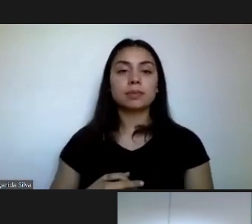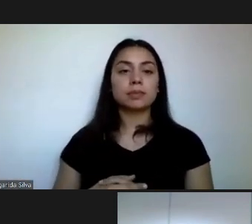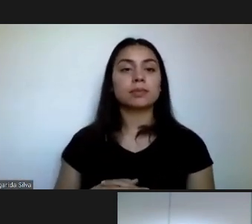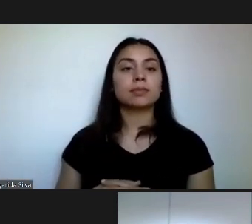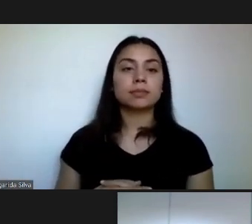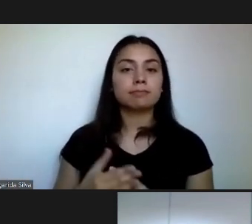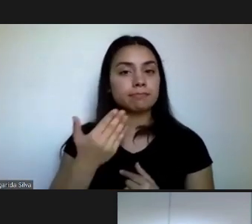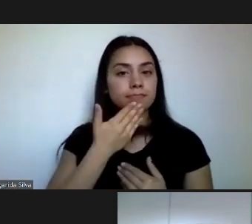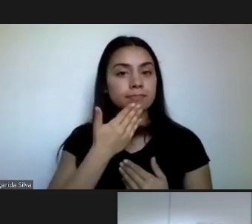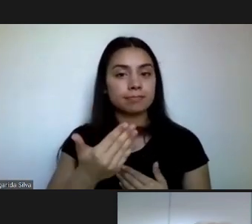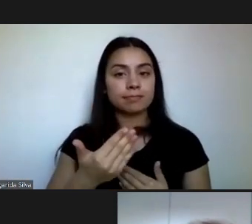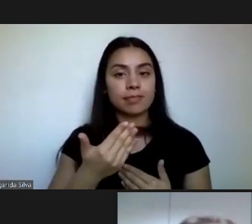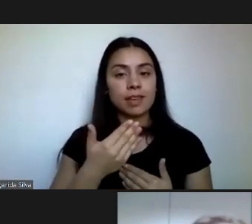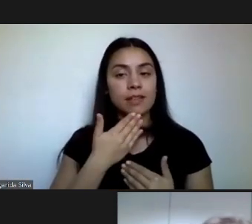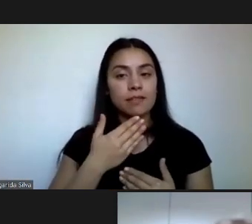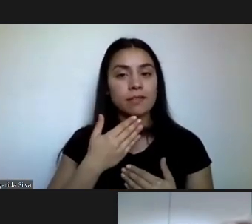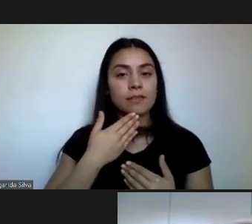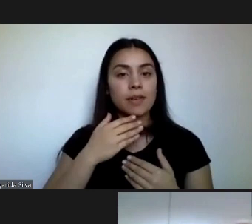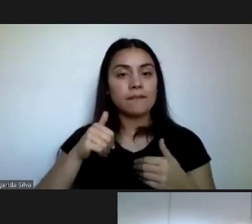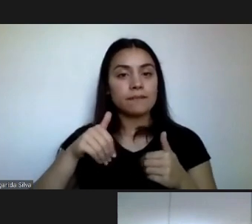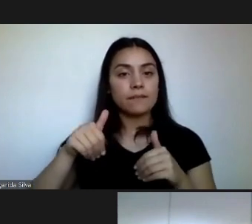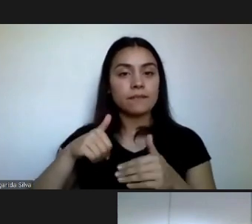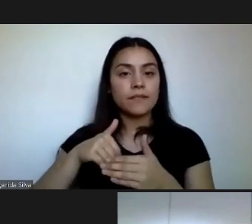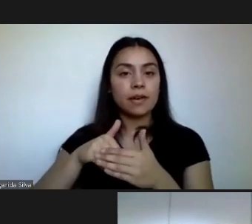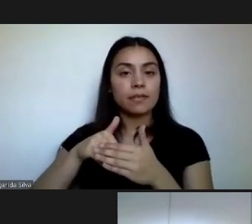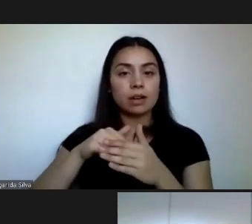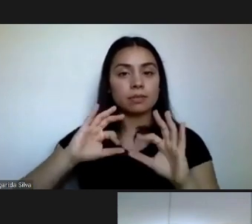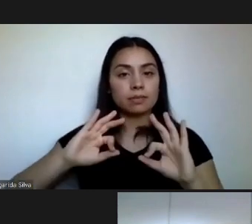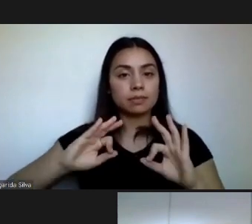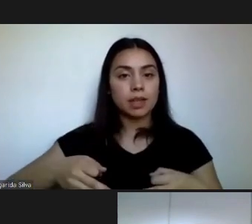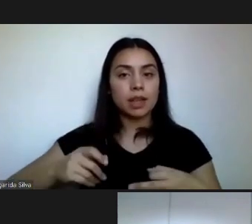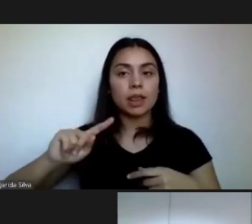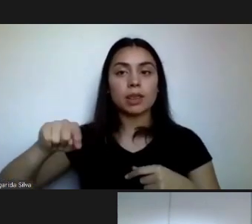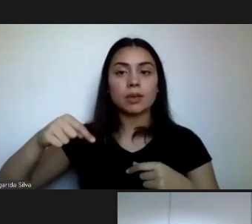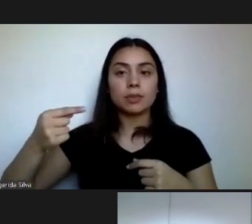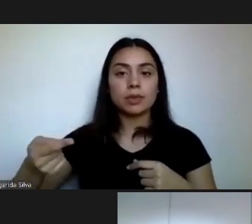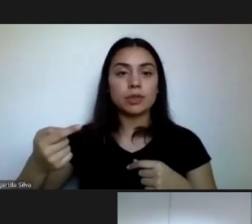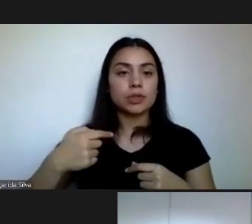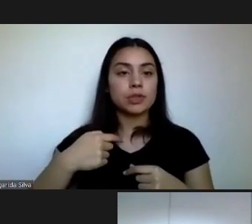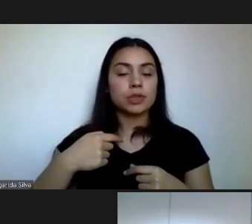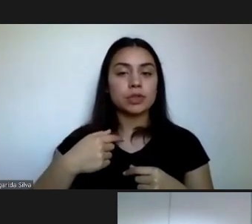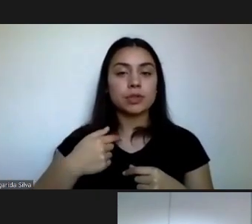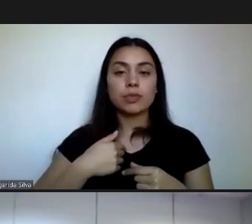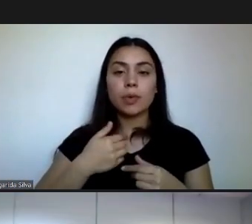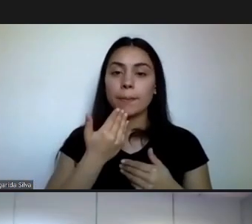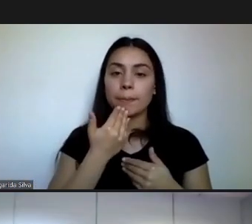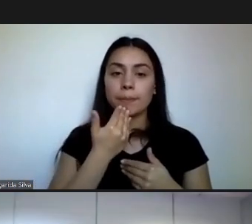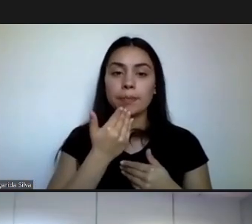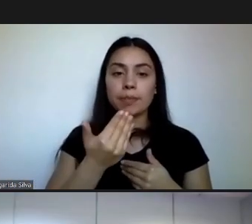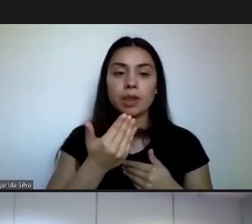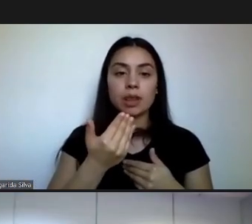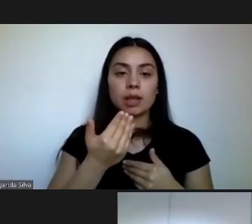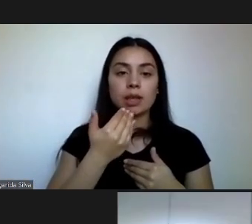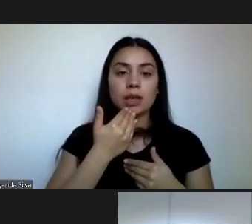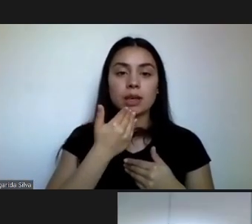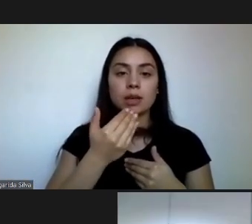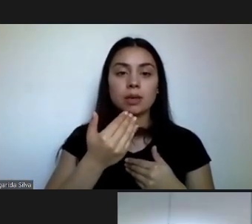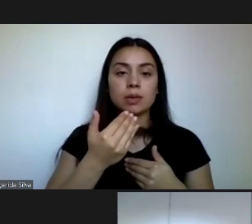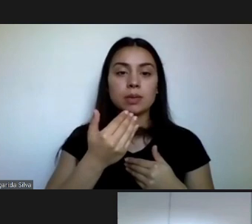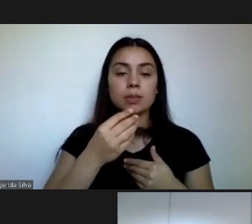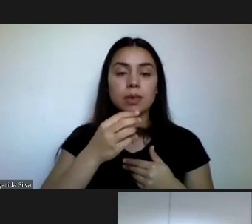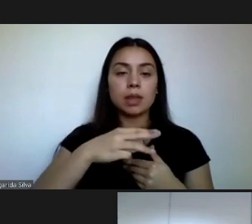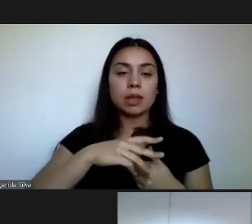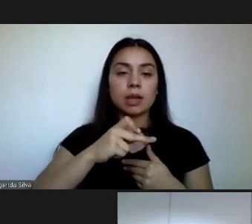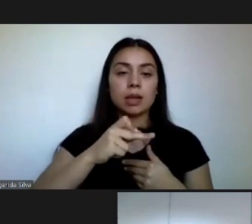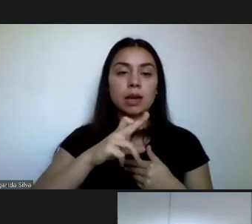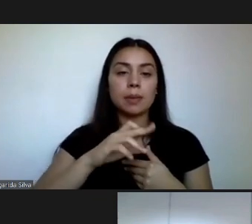Ok, obrigada. Estamos a finalizar. Eu depois vou passar a palavra então à doutora Maria de Jesus Rodrigues, que vai finalizar. Eu gostaria só de